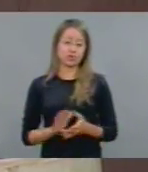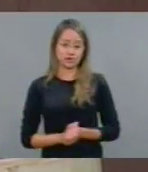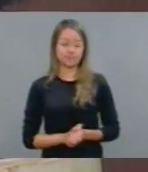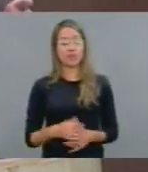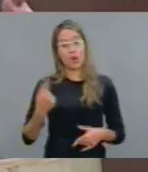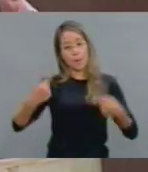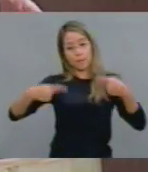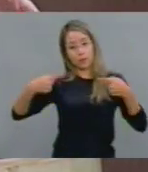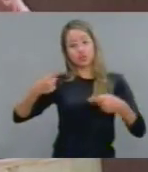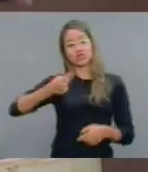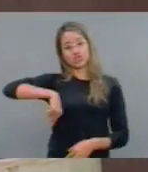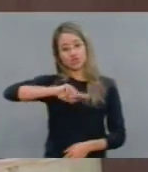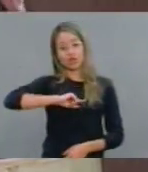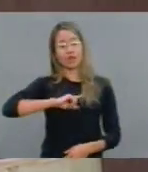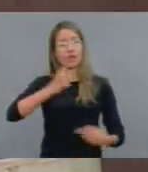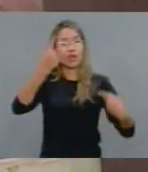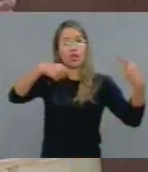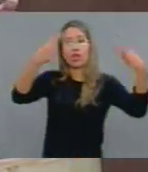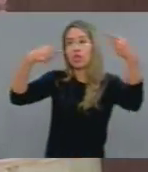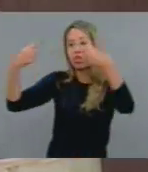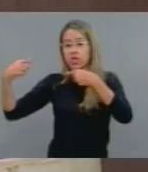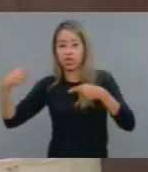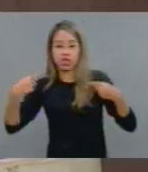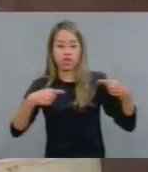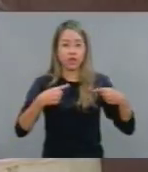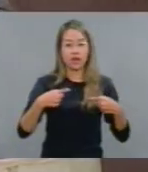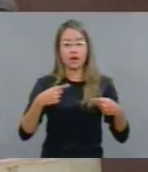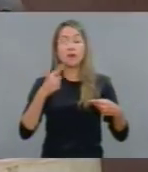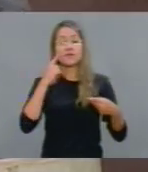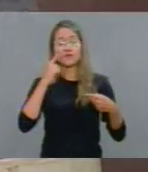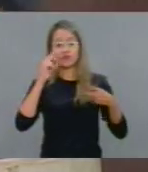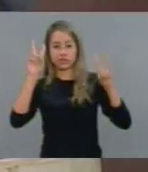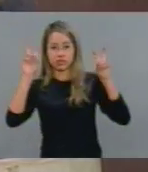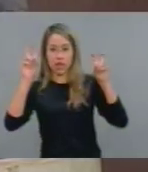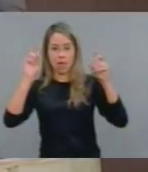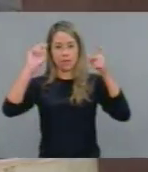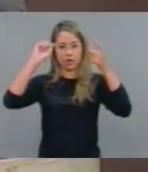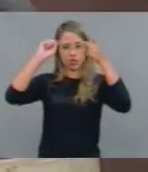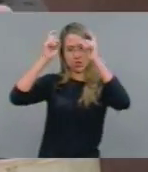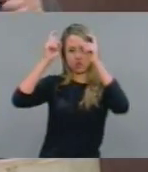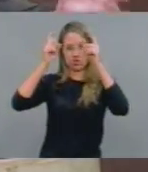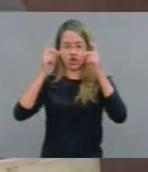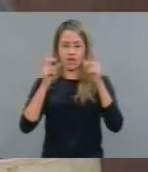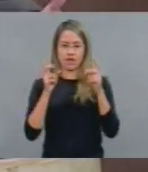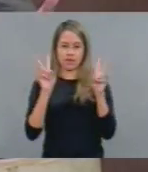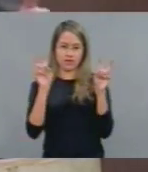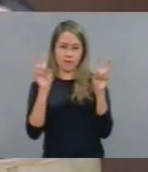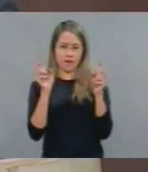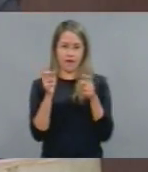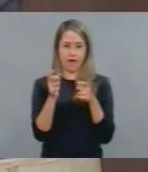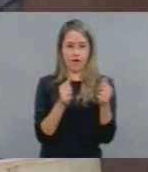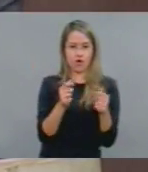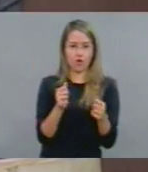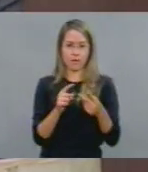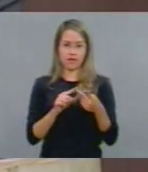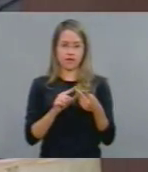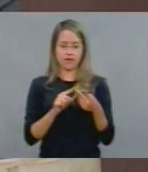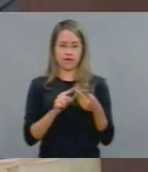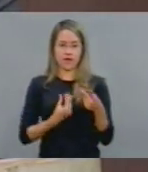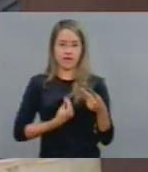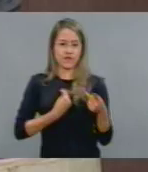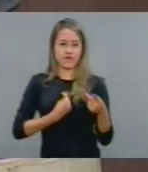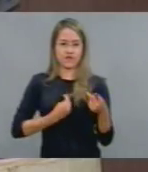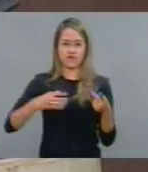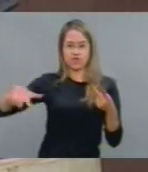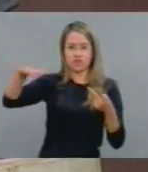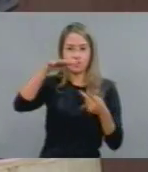que se disputam as expectativas sobre a sociedade, sobre a economia, sobre a organização da vida em coletivo. Isso é